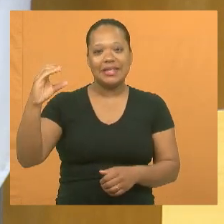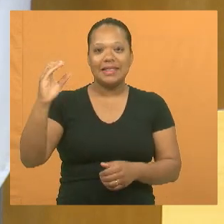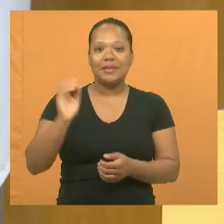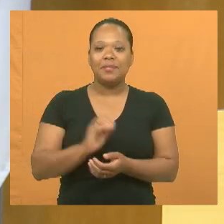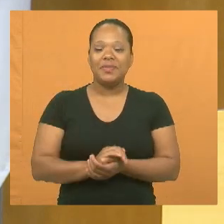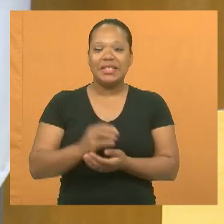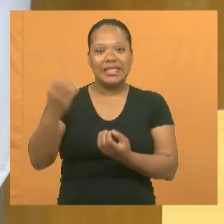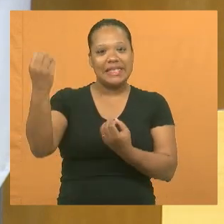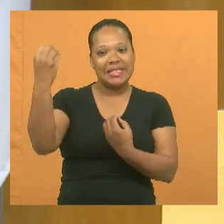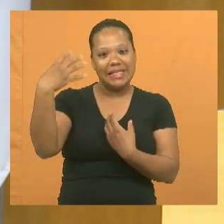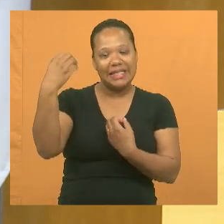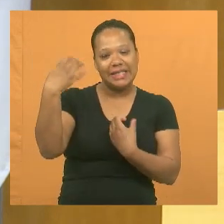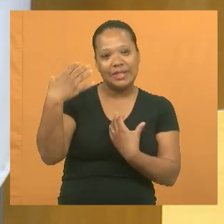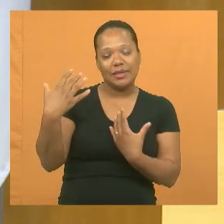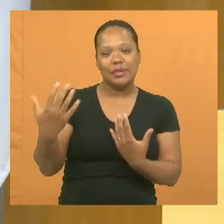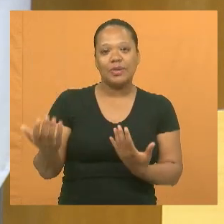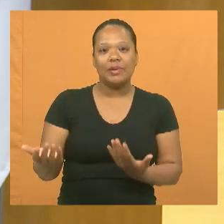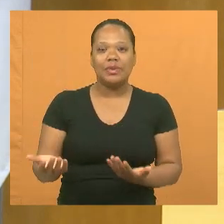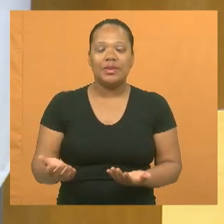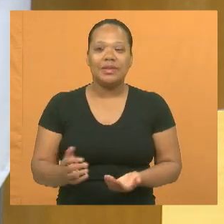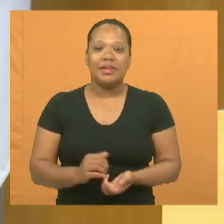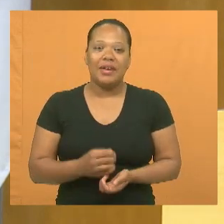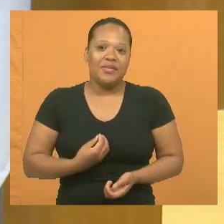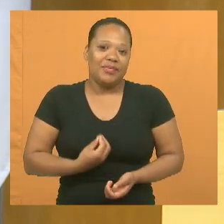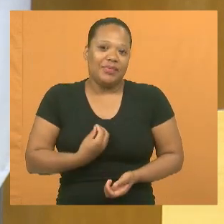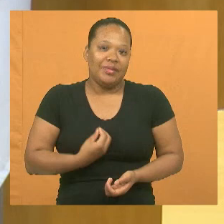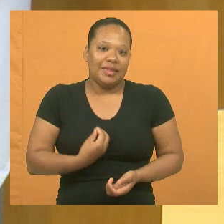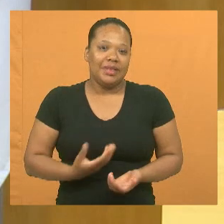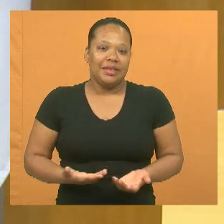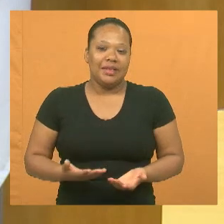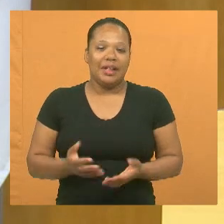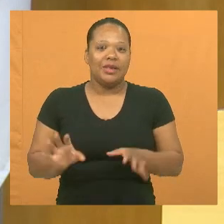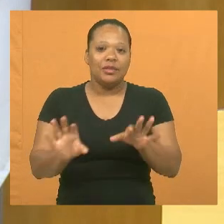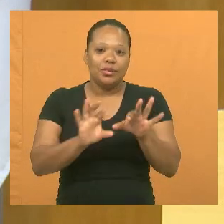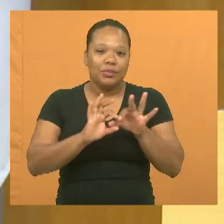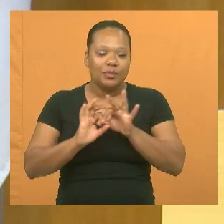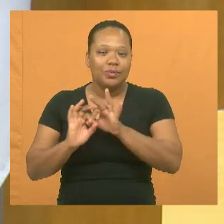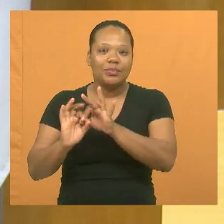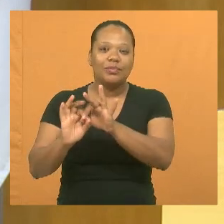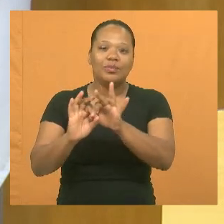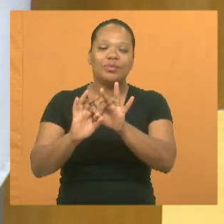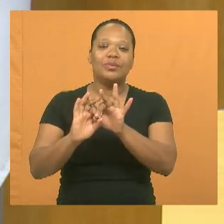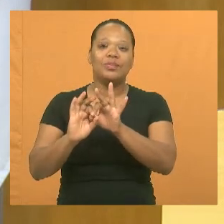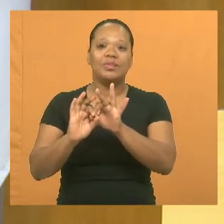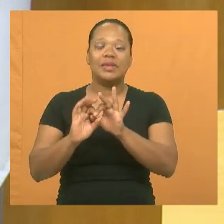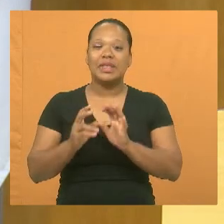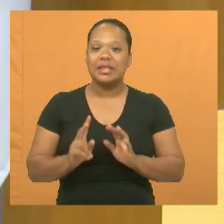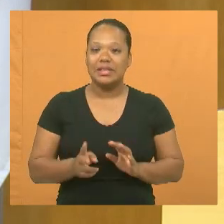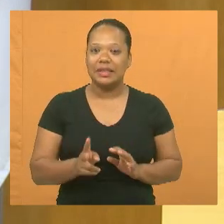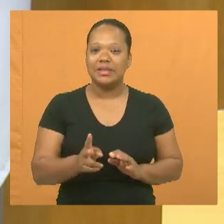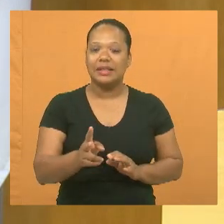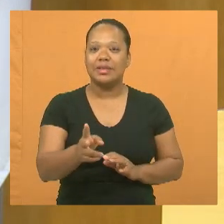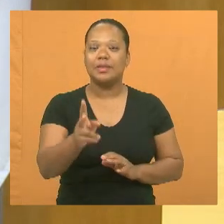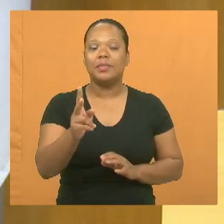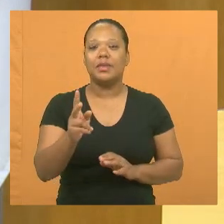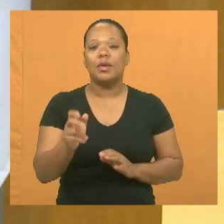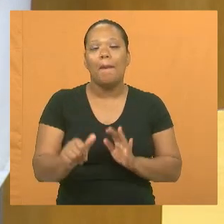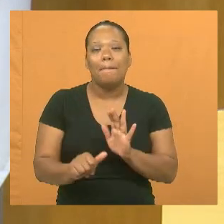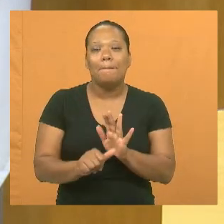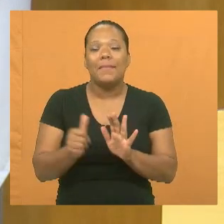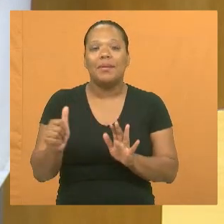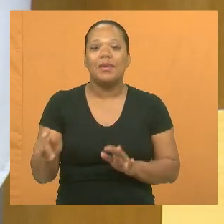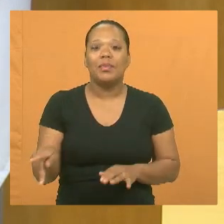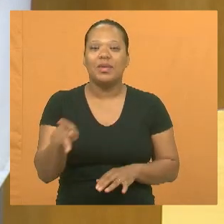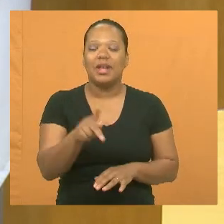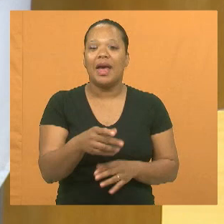ensinou a viver em comunidade. Sempre os primeiros professores